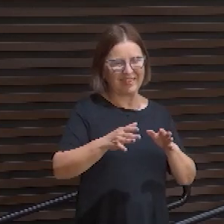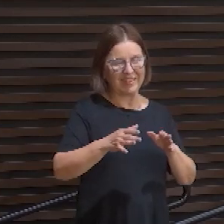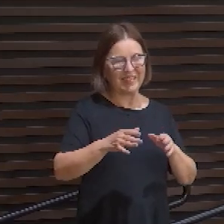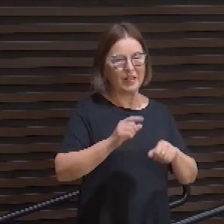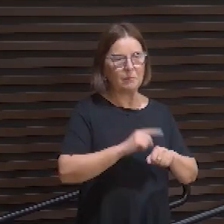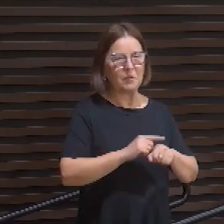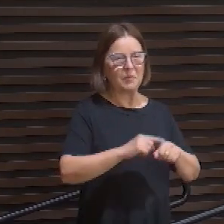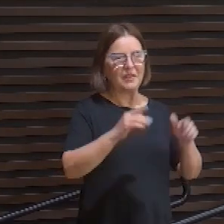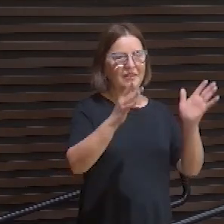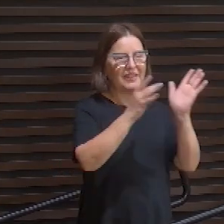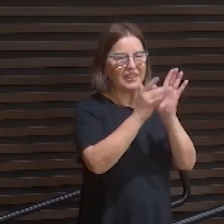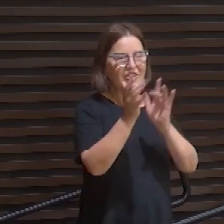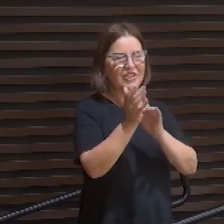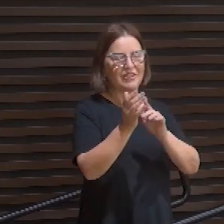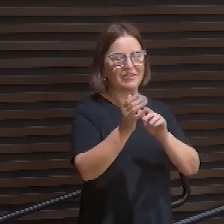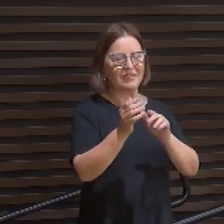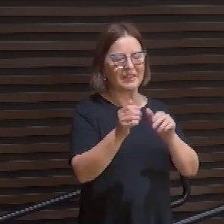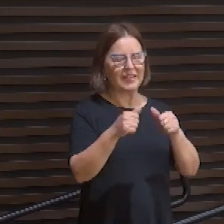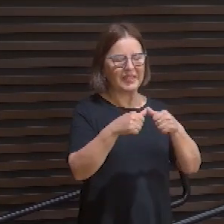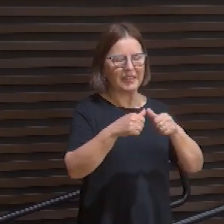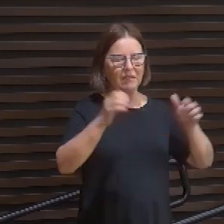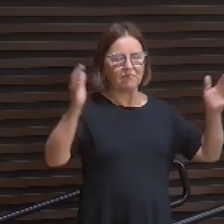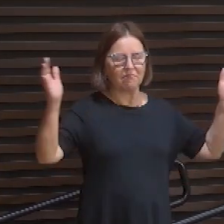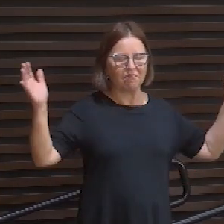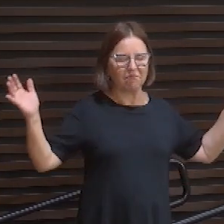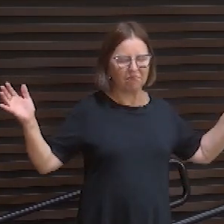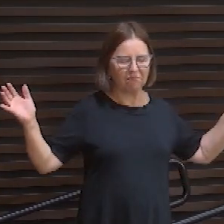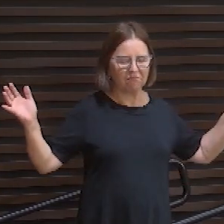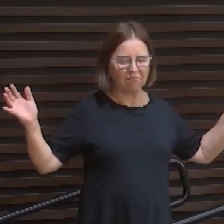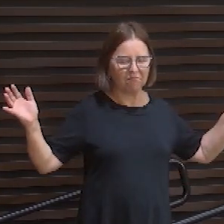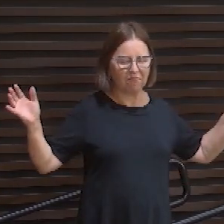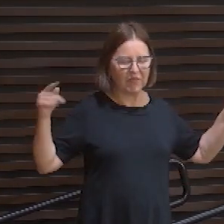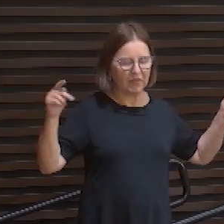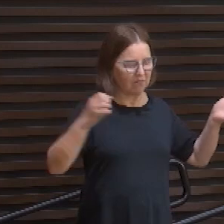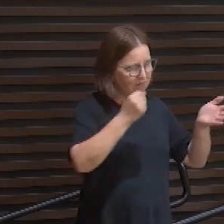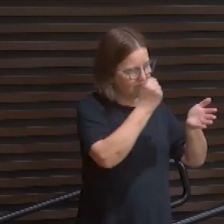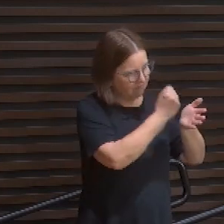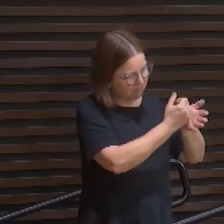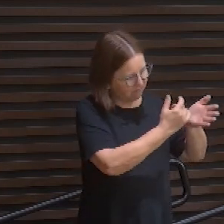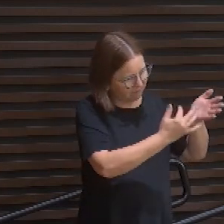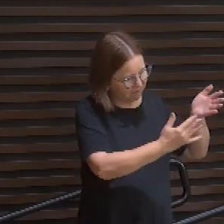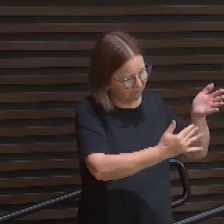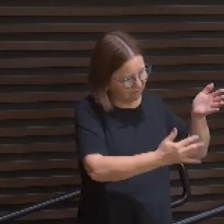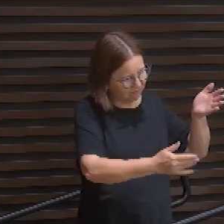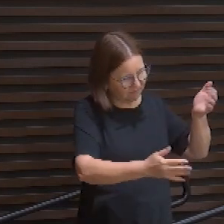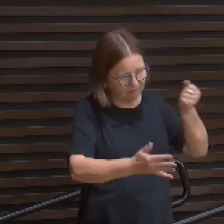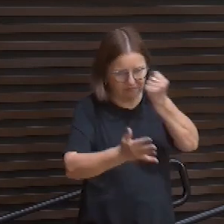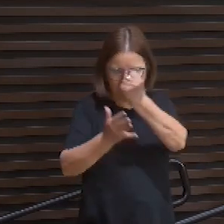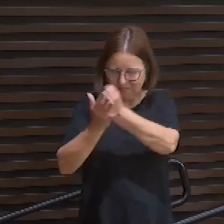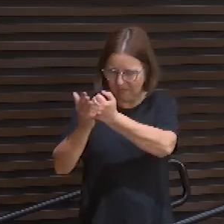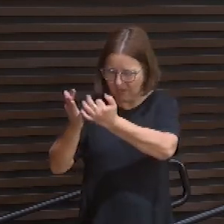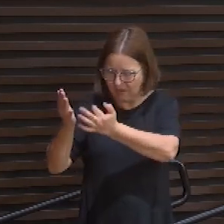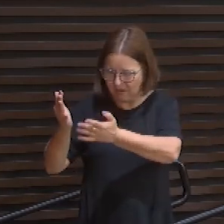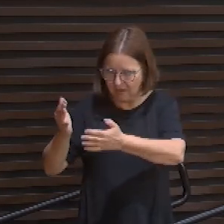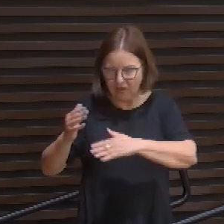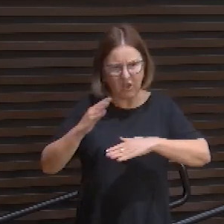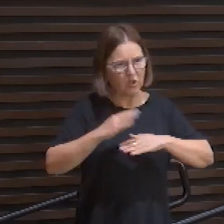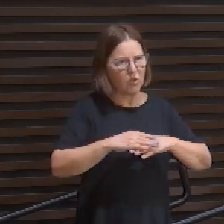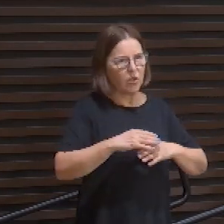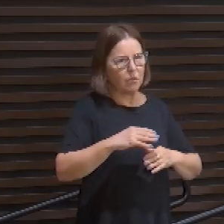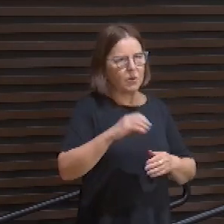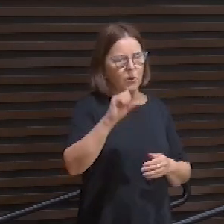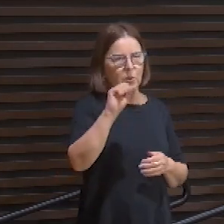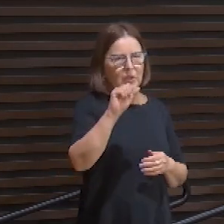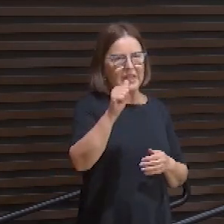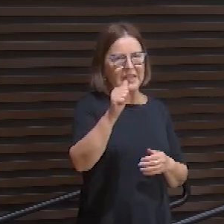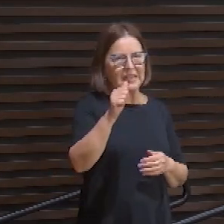descendo sobre o Santo Graal. Uau! O que é isso?